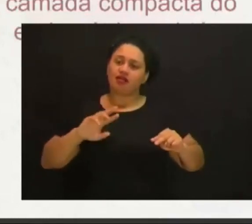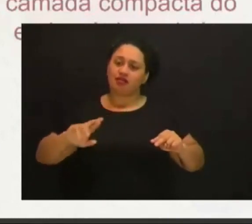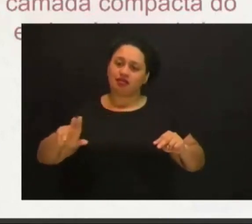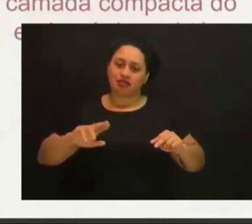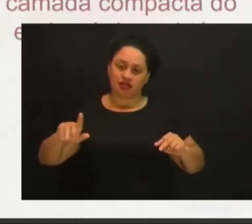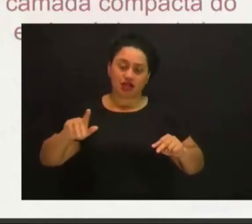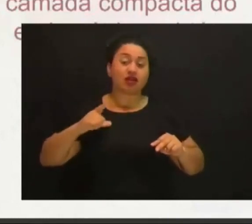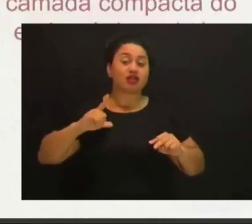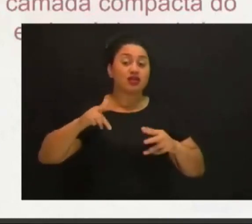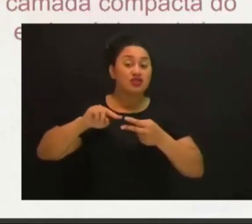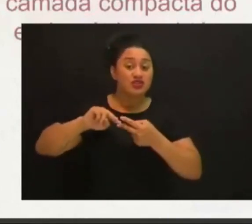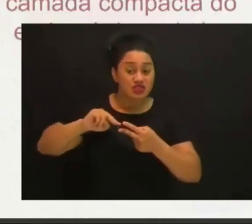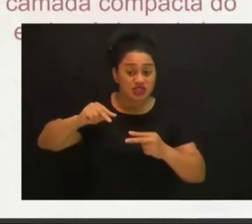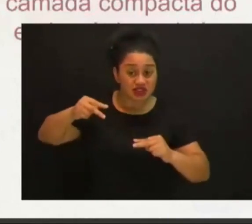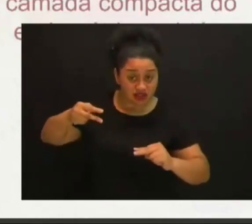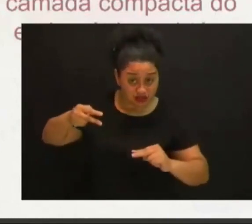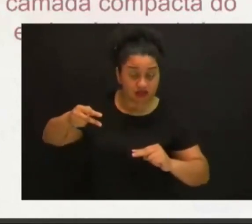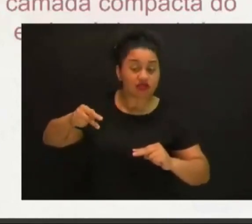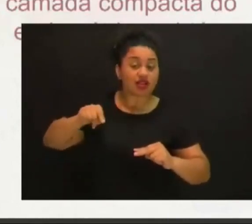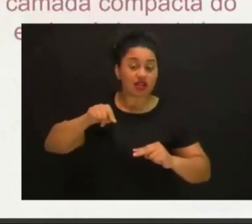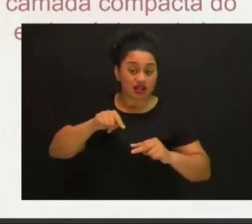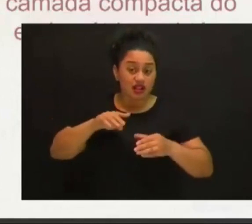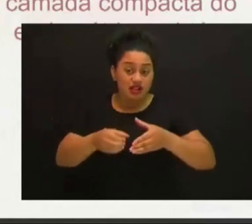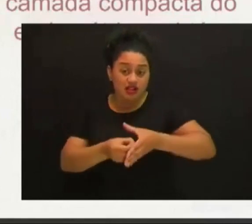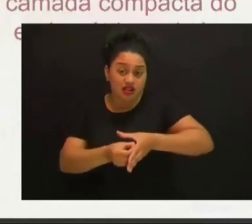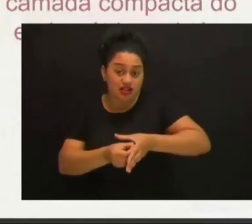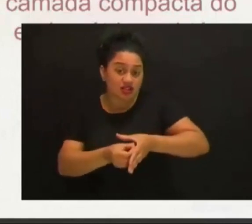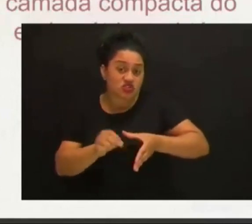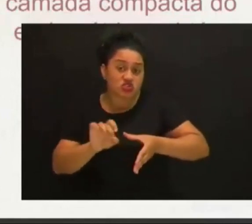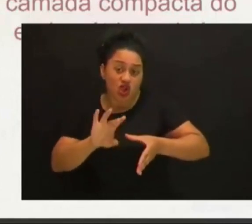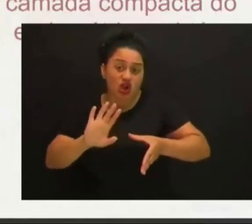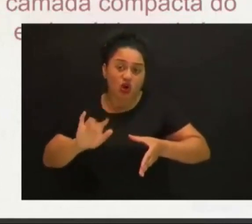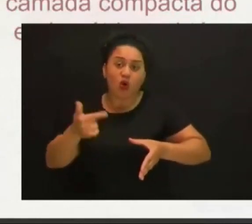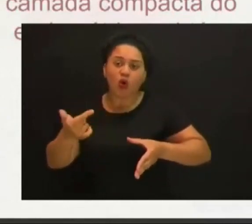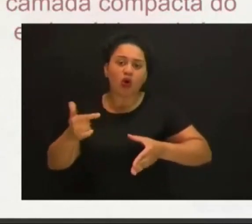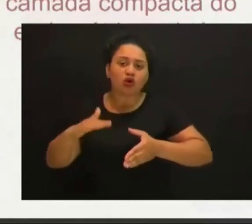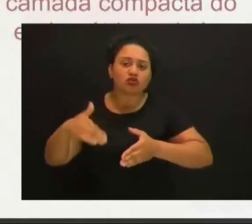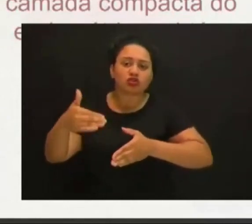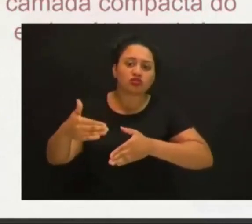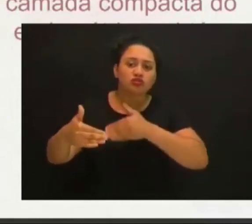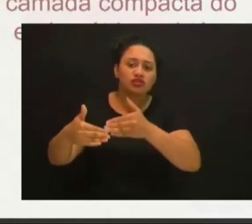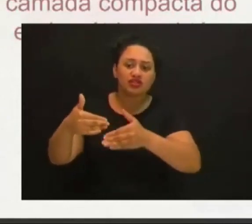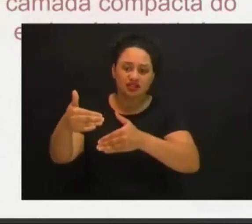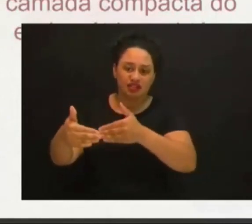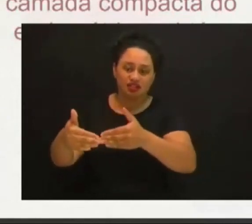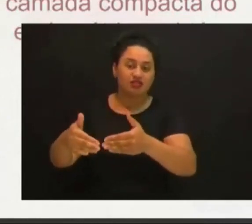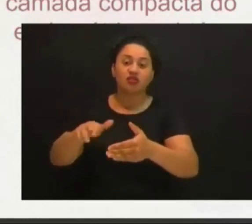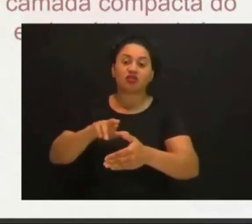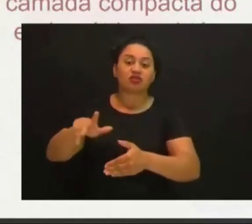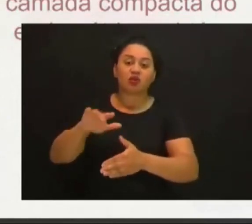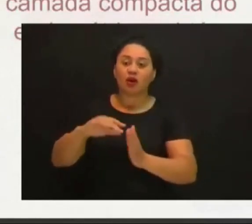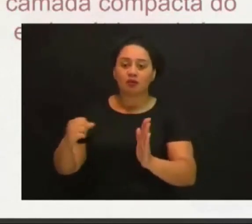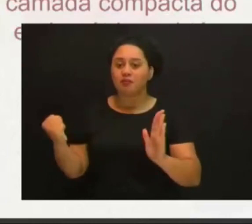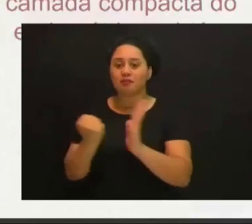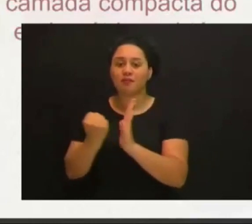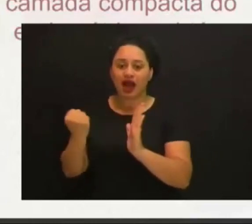Constitucionalmente, geneticamente, ali a nidação é só mais um processo. Então, ele não pode ser considerado como marco